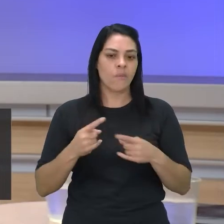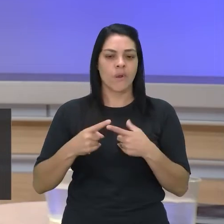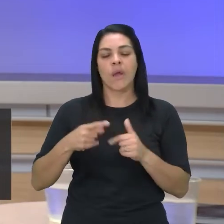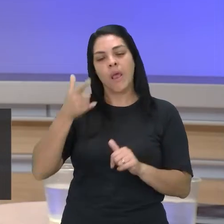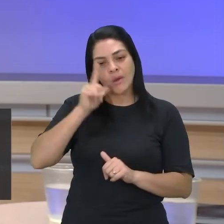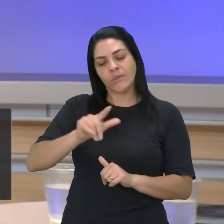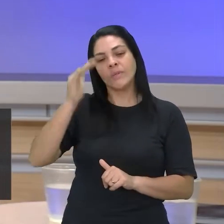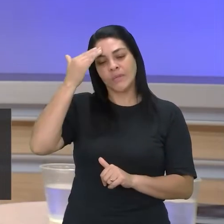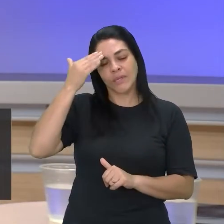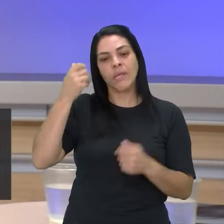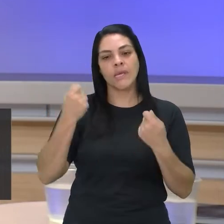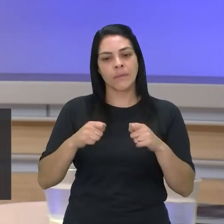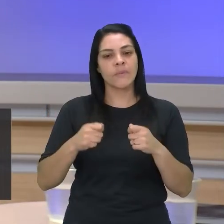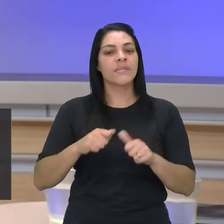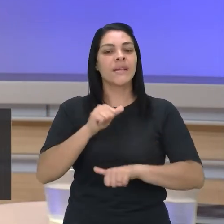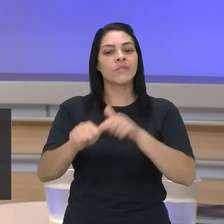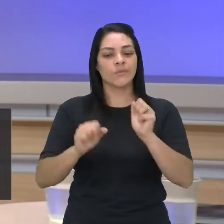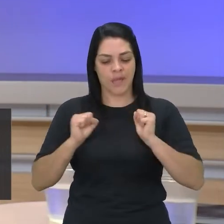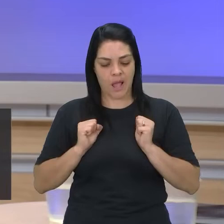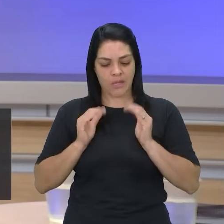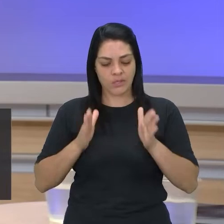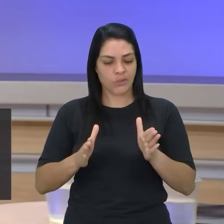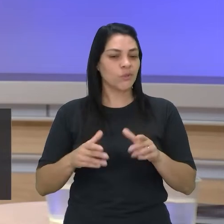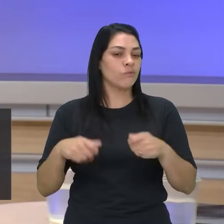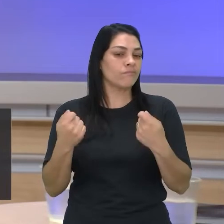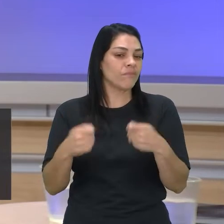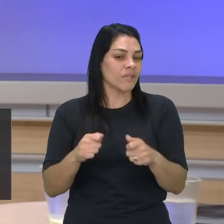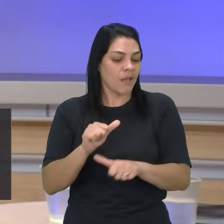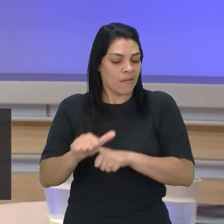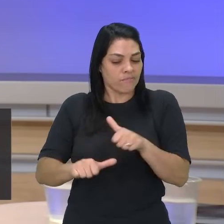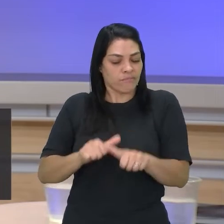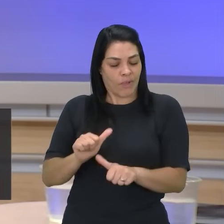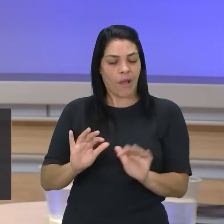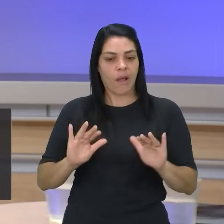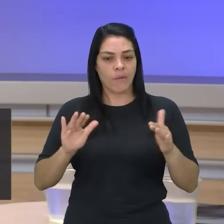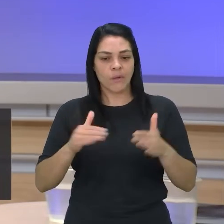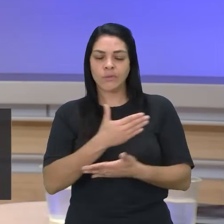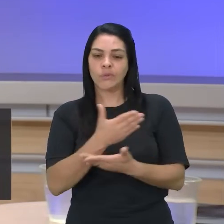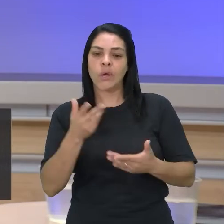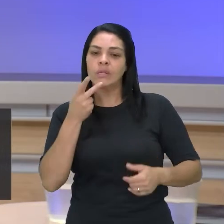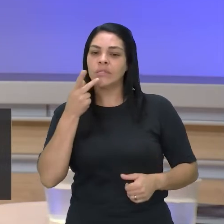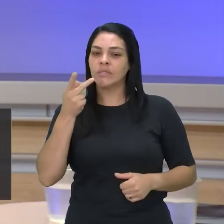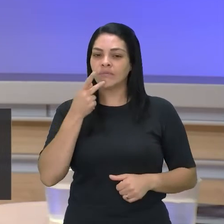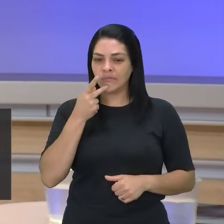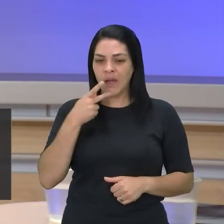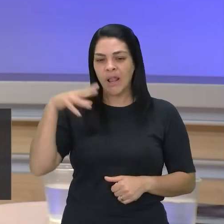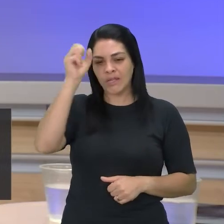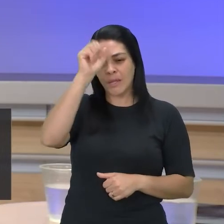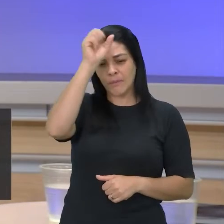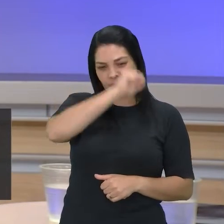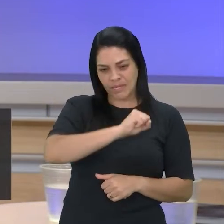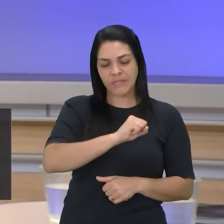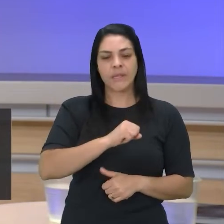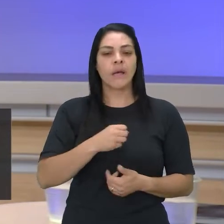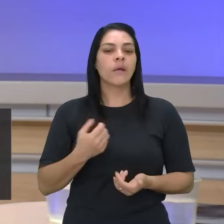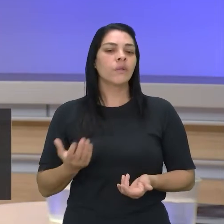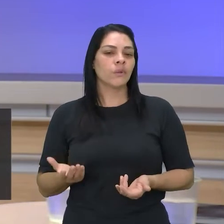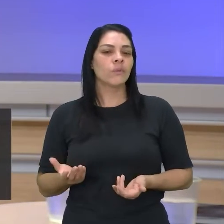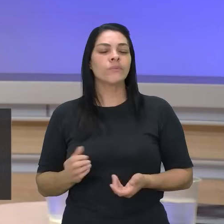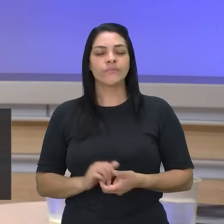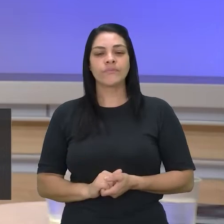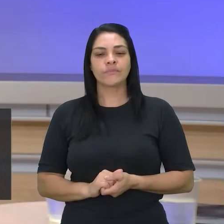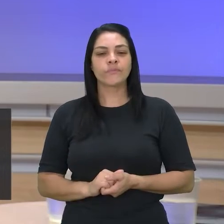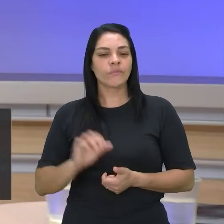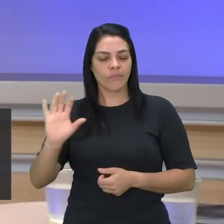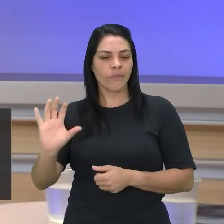sua própria atitude e destinar o resíduo, enfim. Então, acho que quando a gente fala, né, dessa questão do aprendizado mais significativo, passa